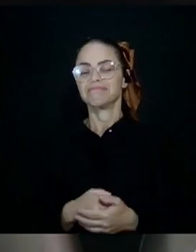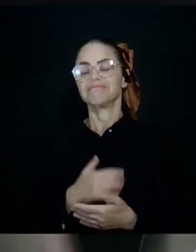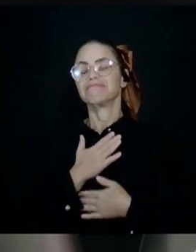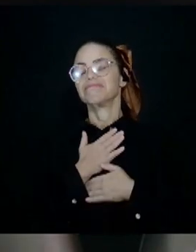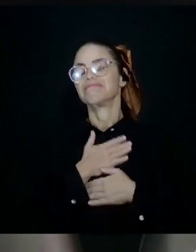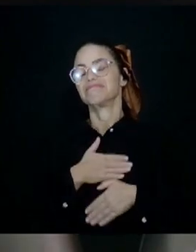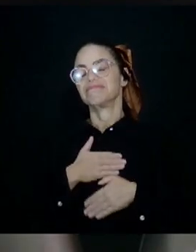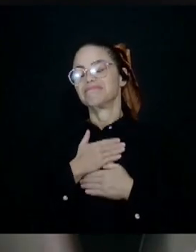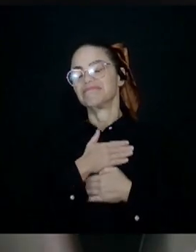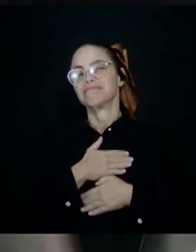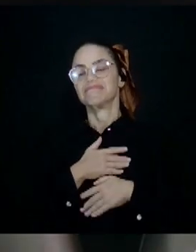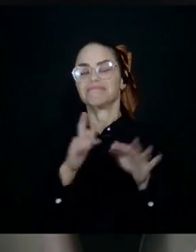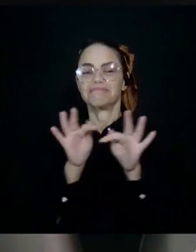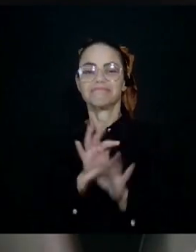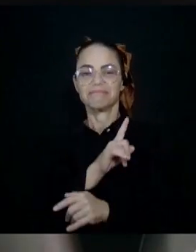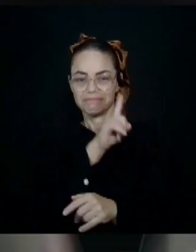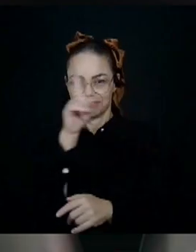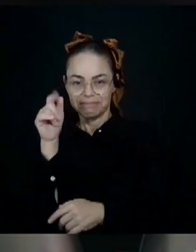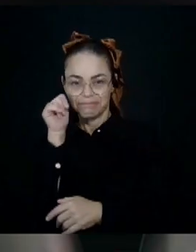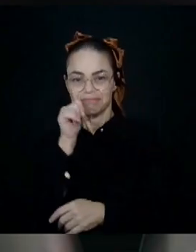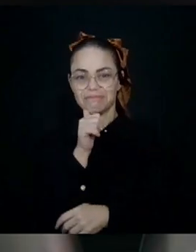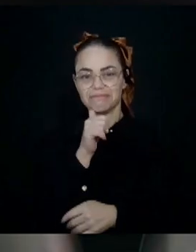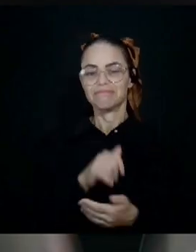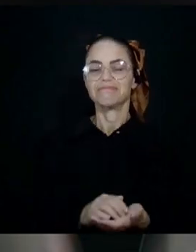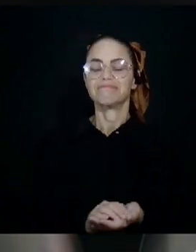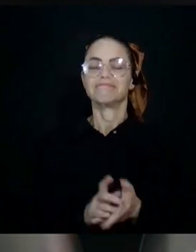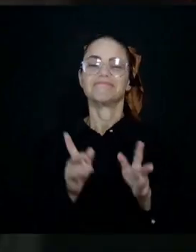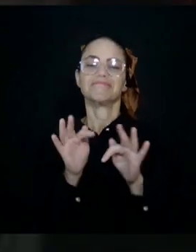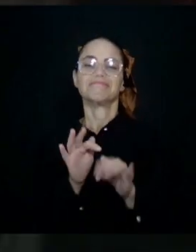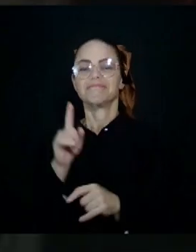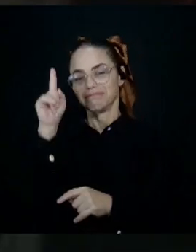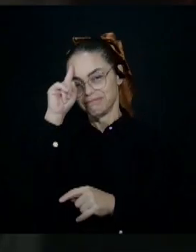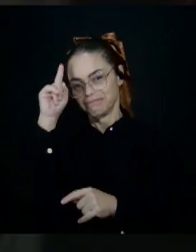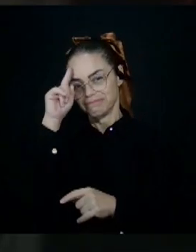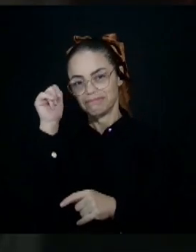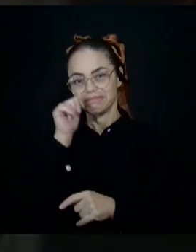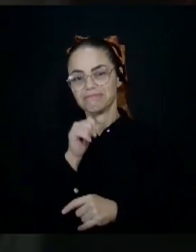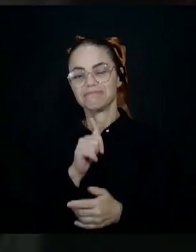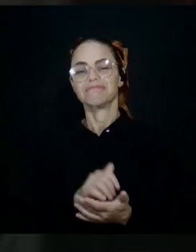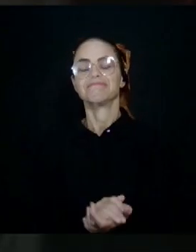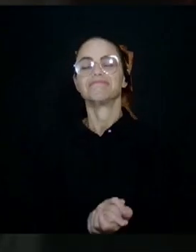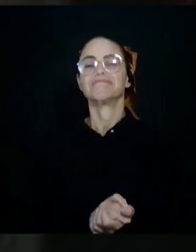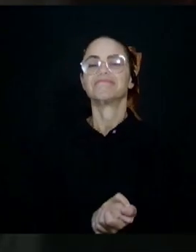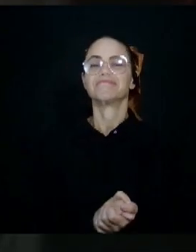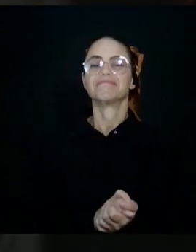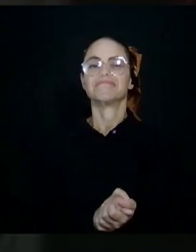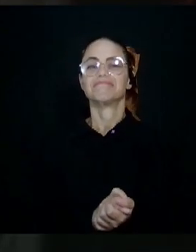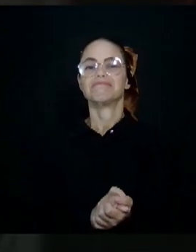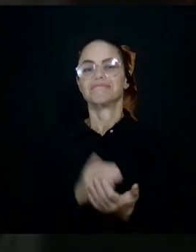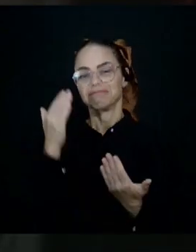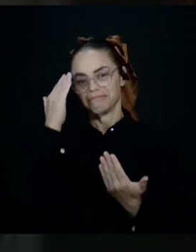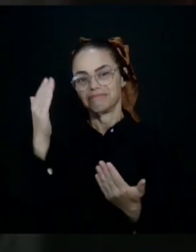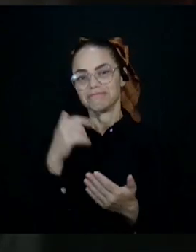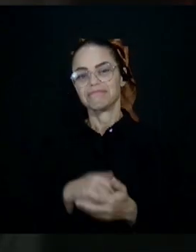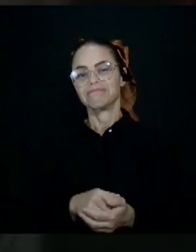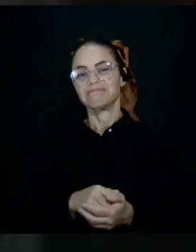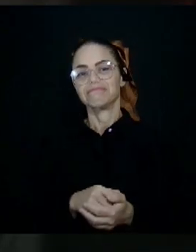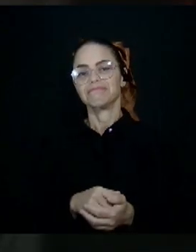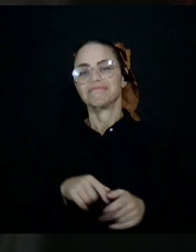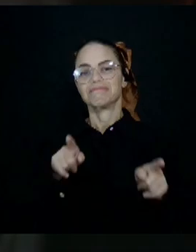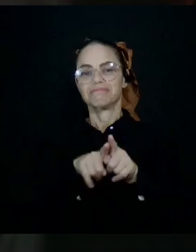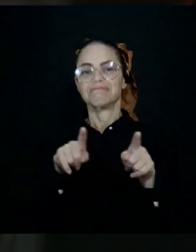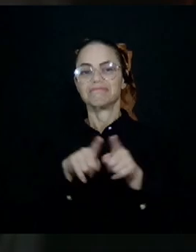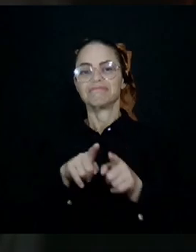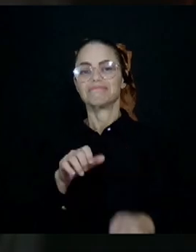né? Mulheres, feliz todo dia, Dia das Mulheres. Isso aí, a gente agradece muito você. E você também, Adele, mais uma vez com a